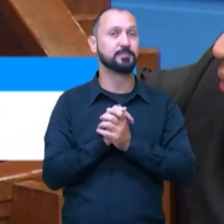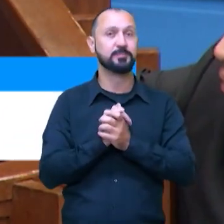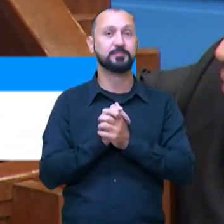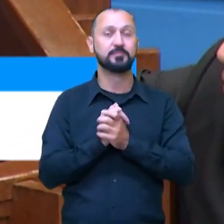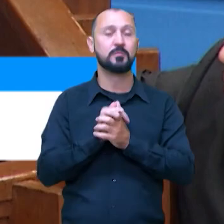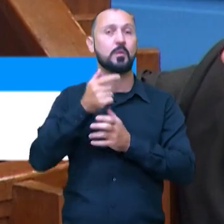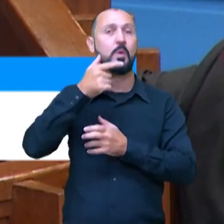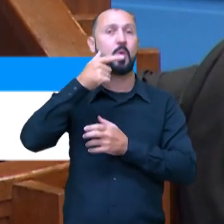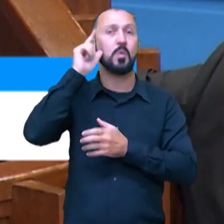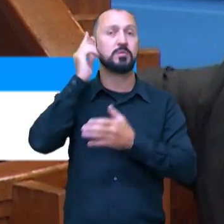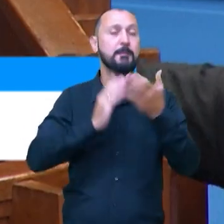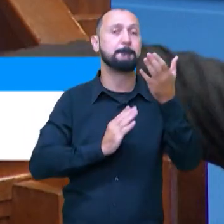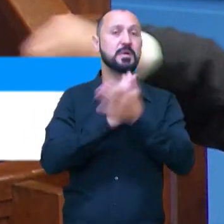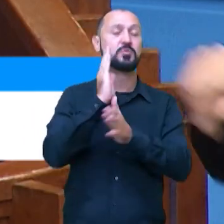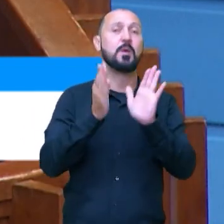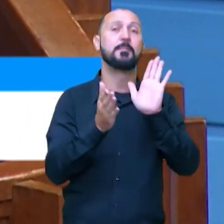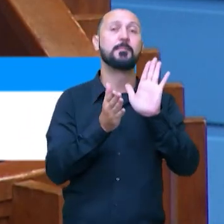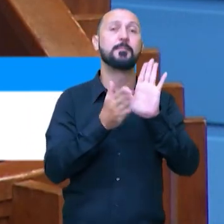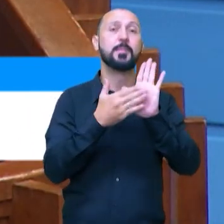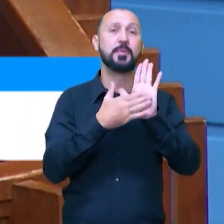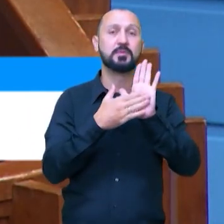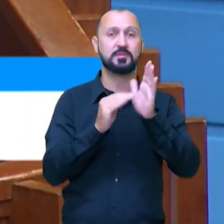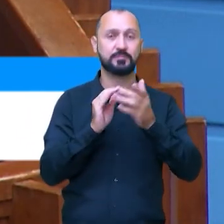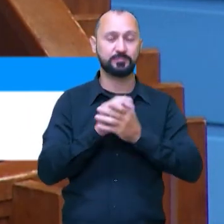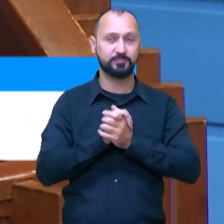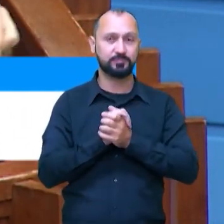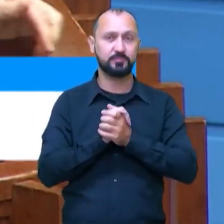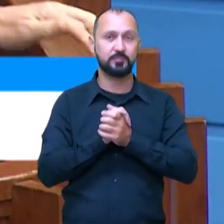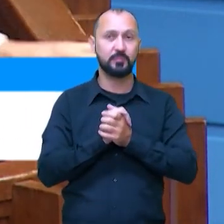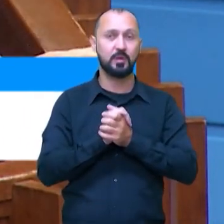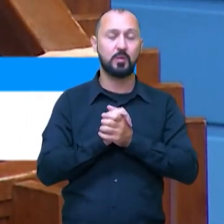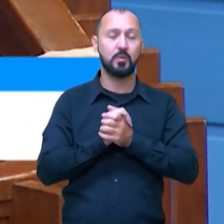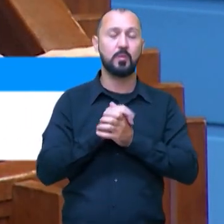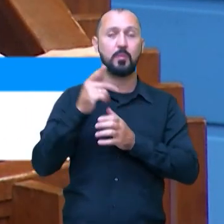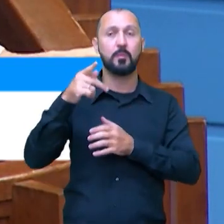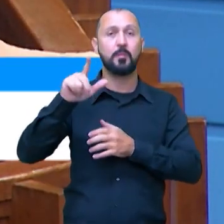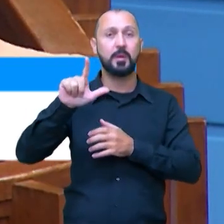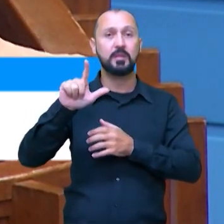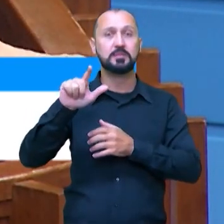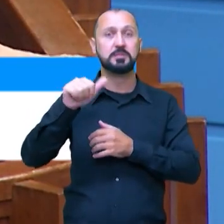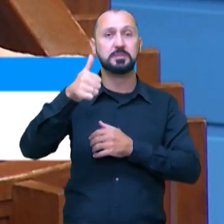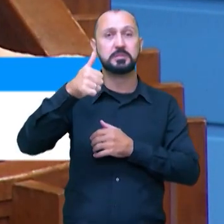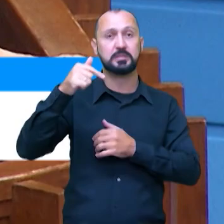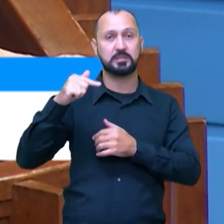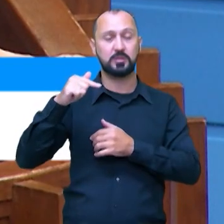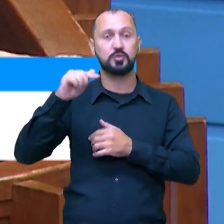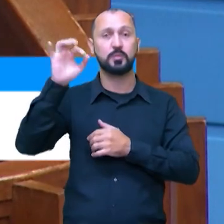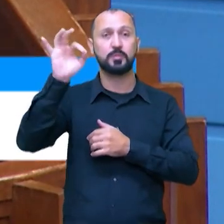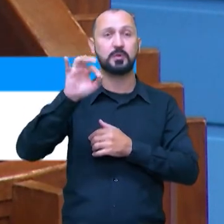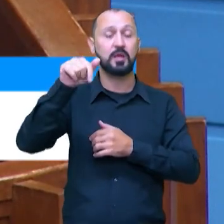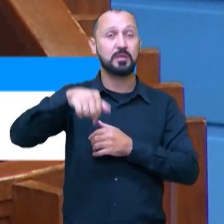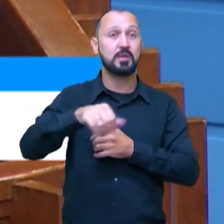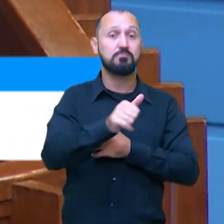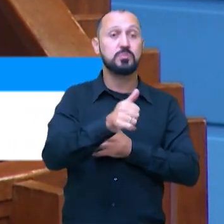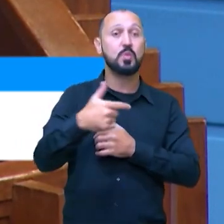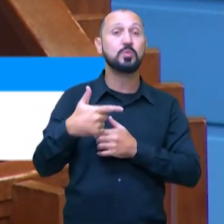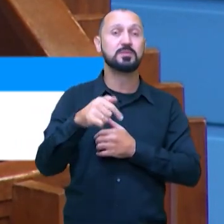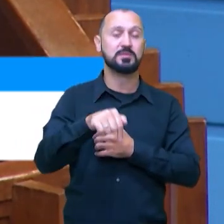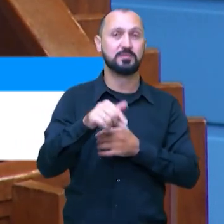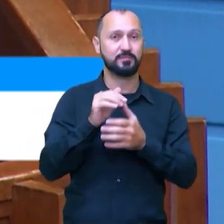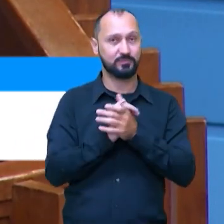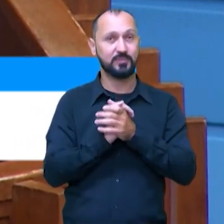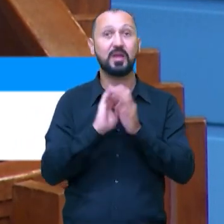diesel, ontem foi aprovada a proposta de limitar o PL em 17%. Aqui é